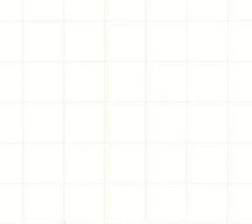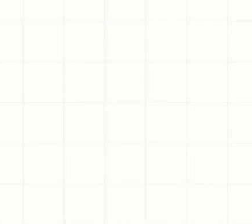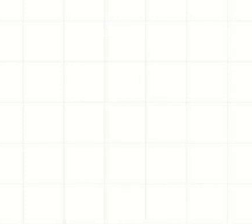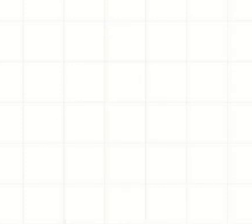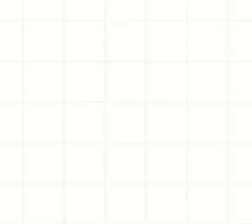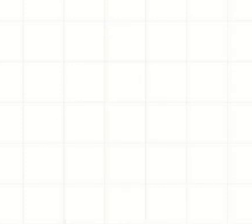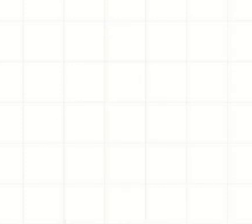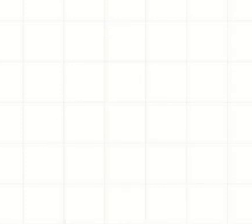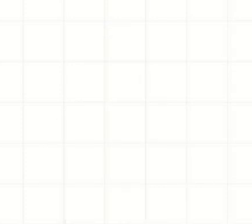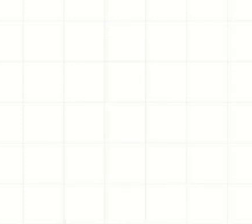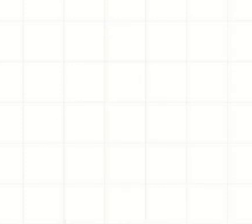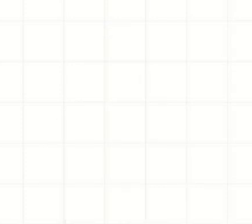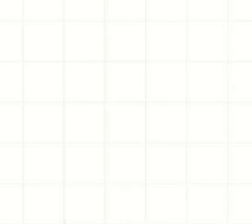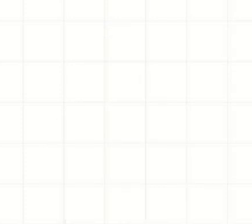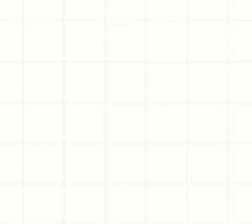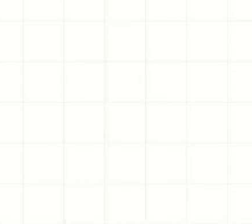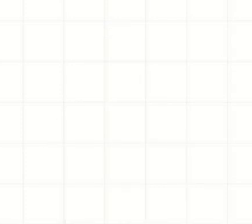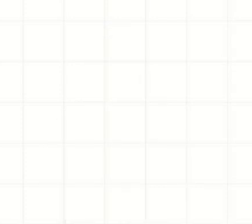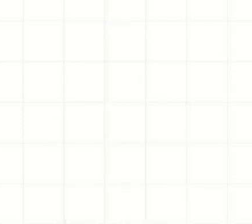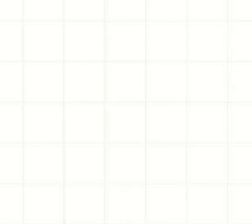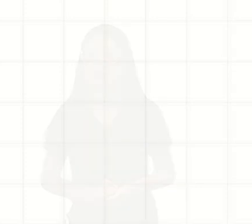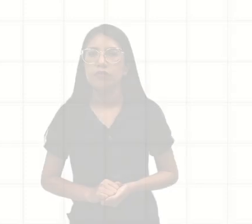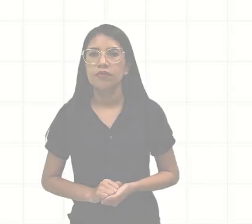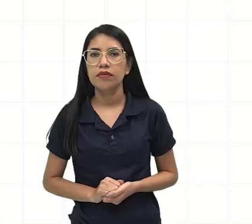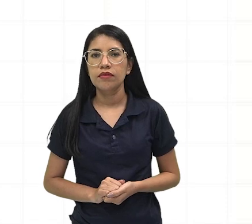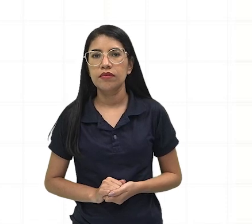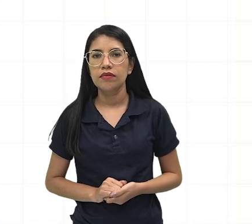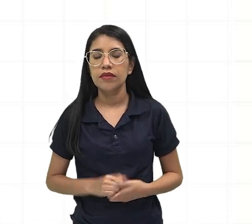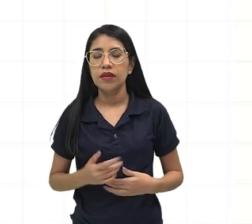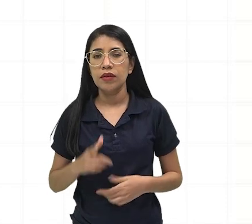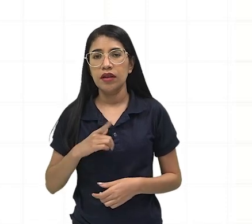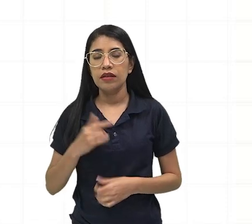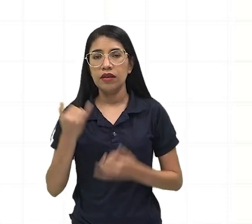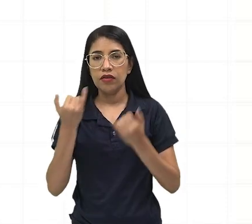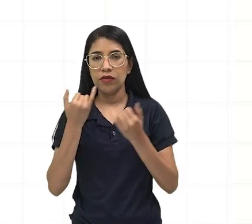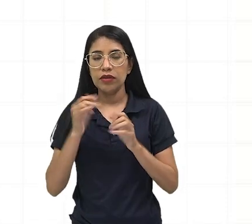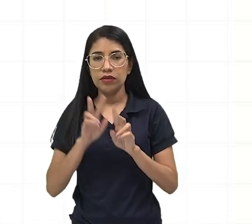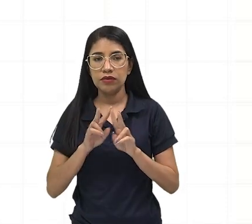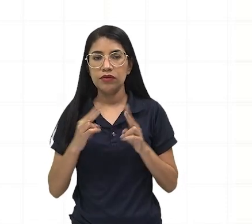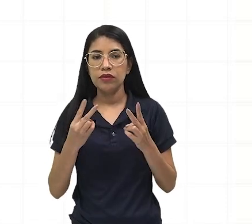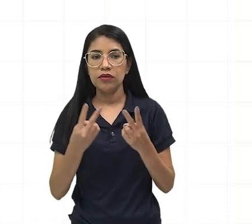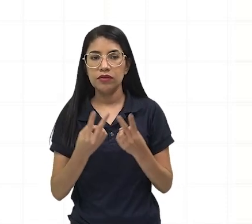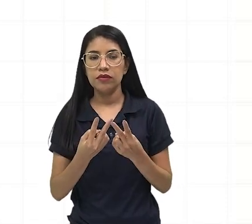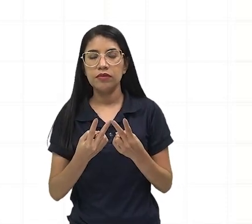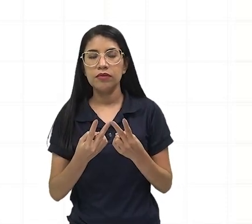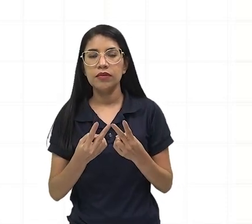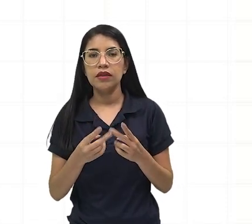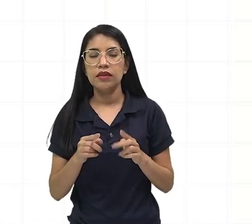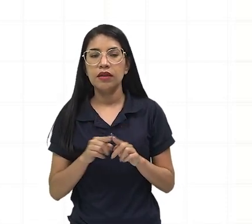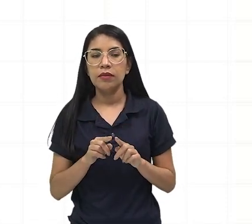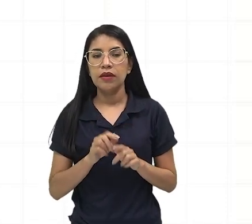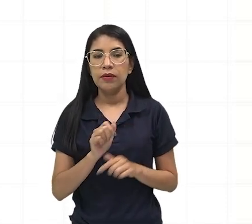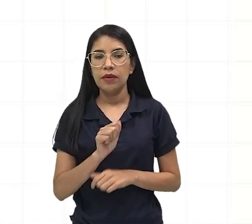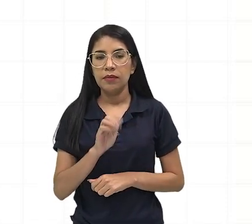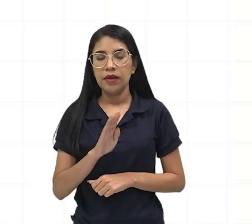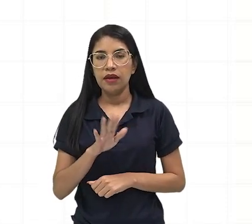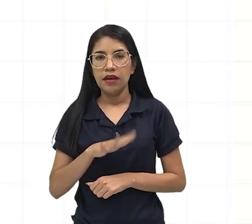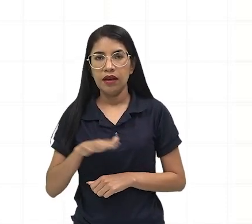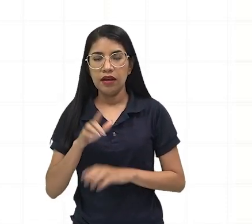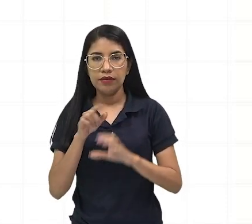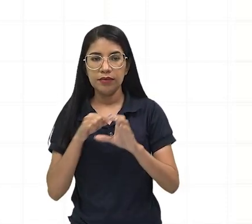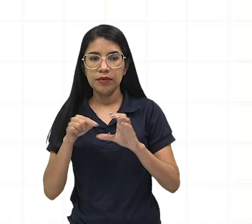Temos volume, AB é a área da base do círculo, lembrando disso, né? Lembrando aqui que o π é um